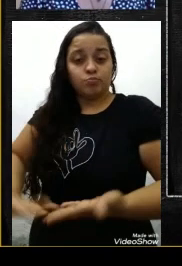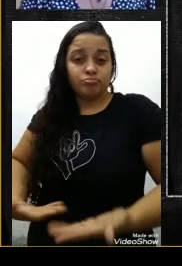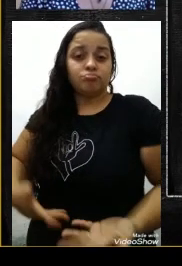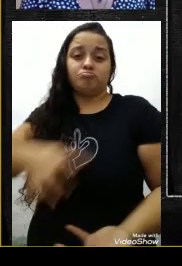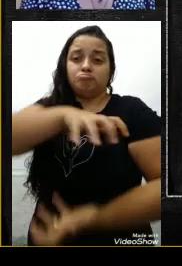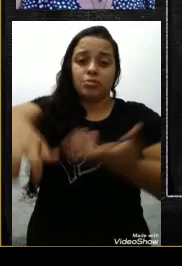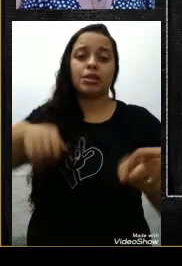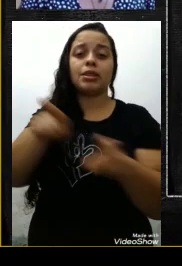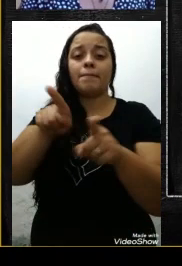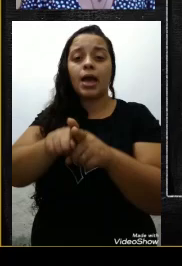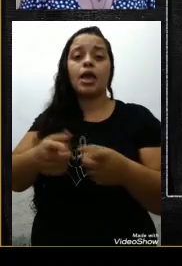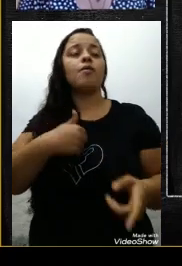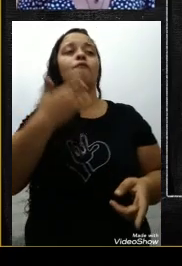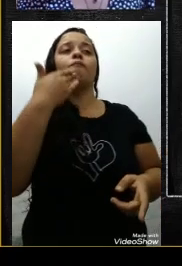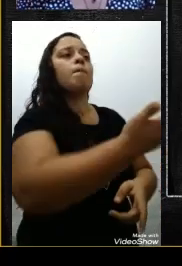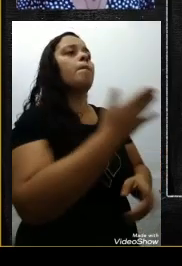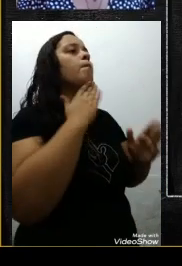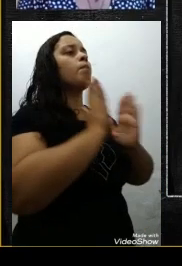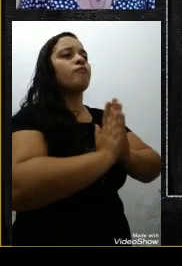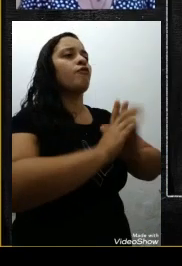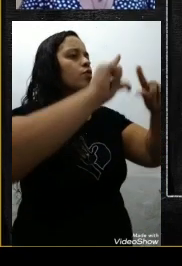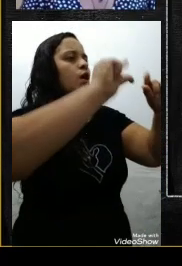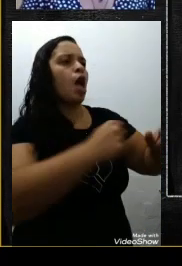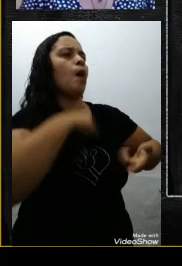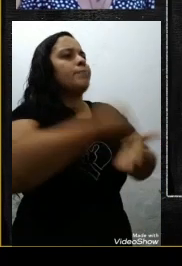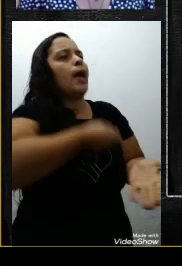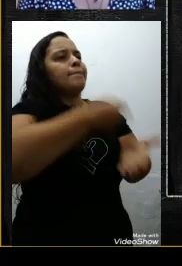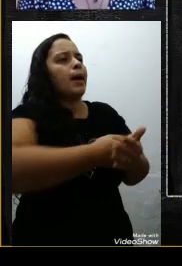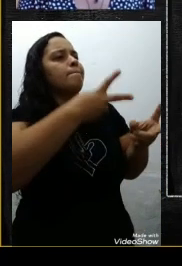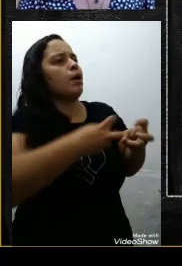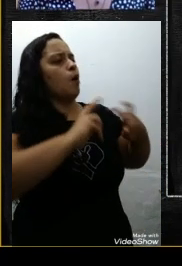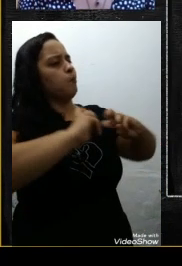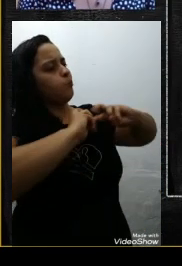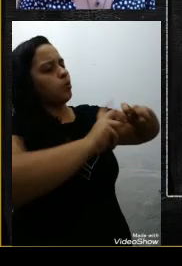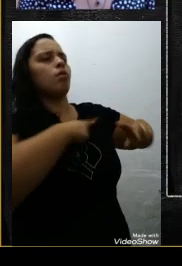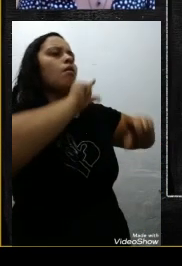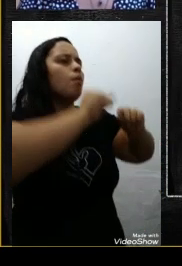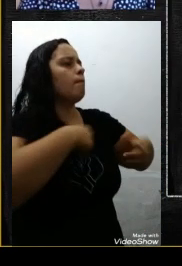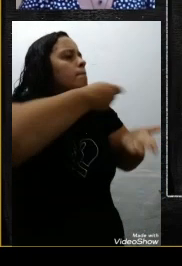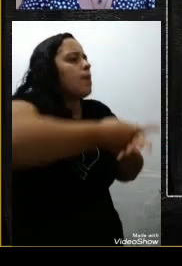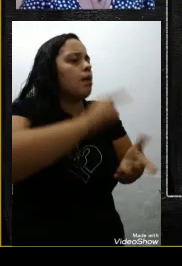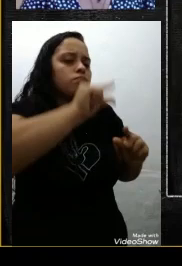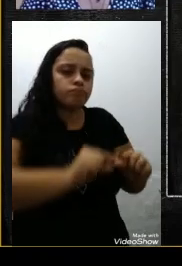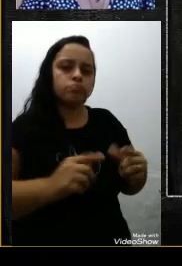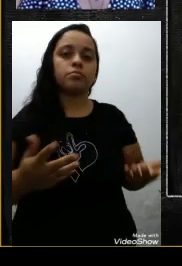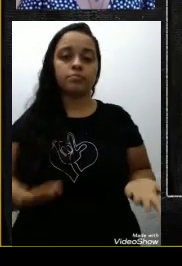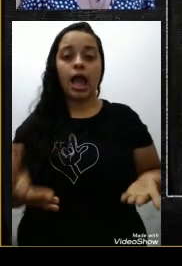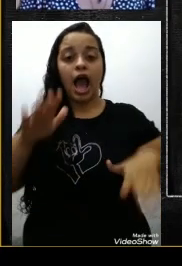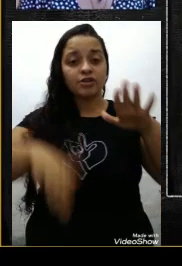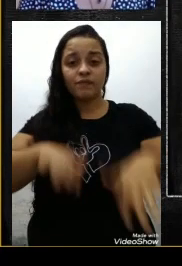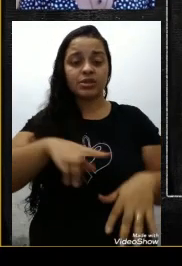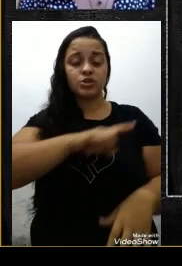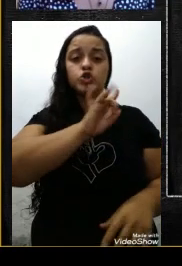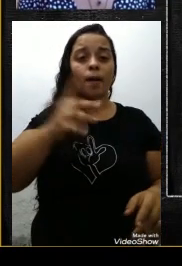reivindicavam principalmente redução da tributação e o fim da servidão. Mas na maioria das vezes o que eles queriam era apenas